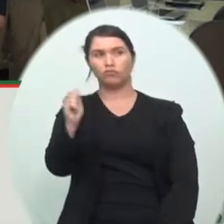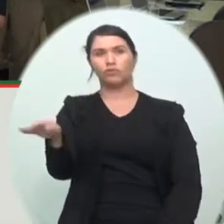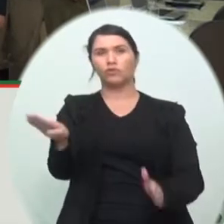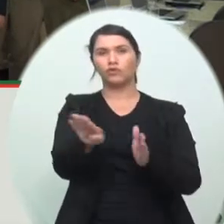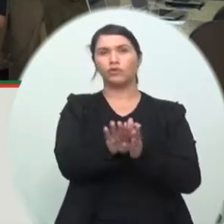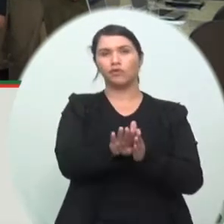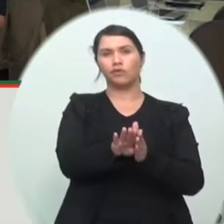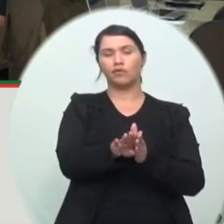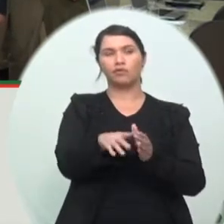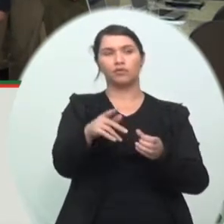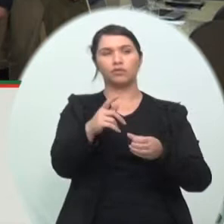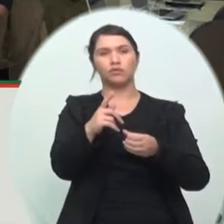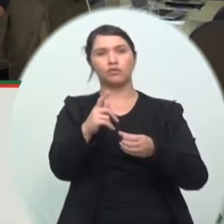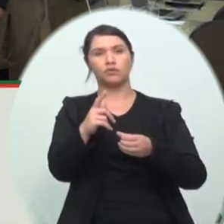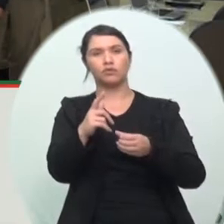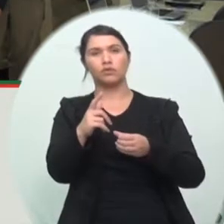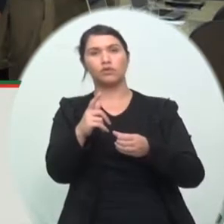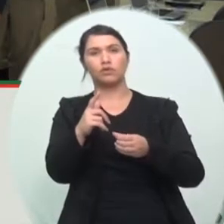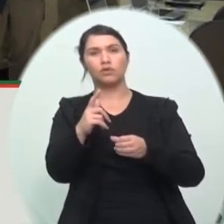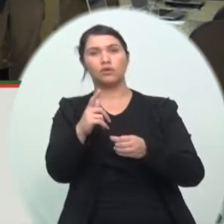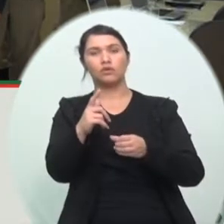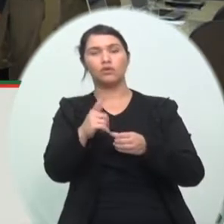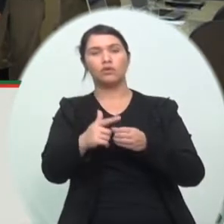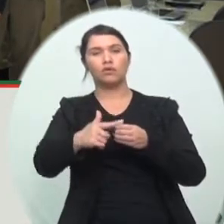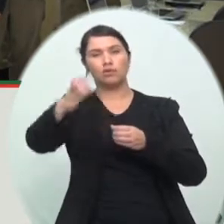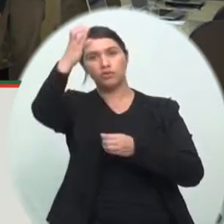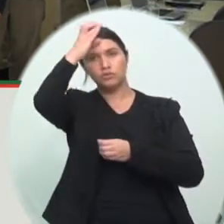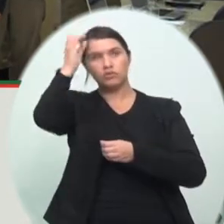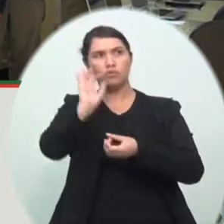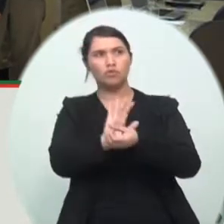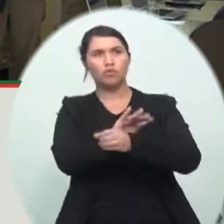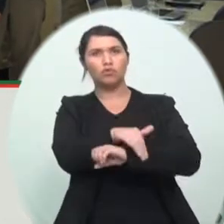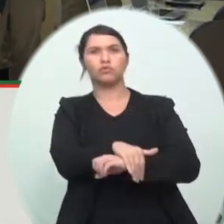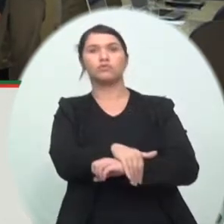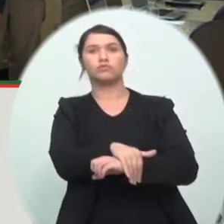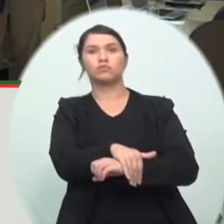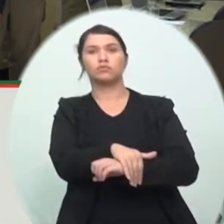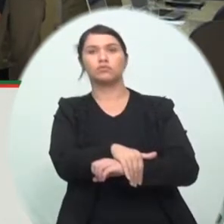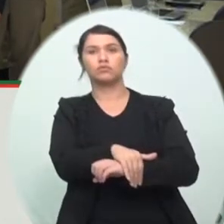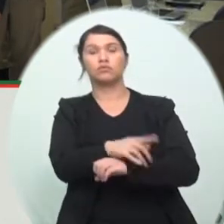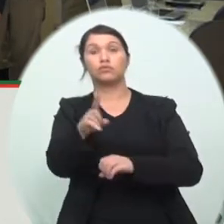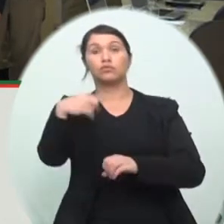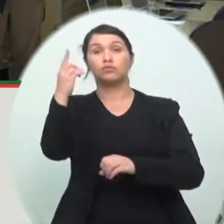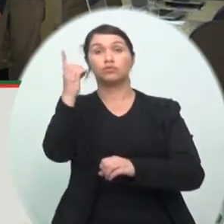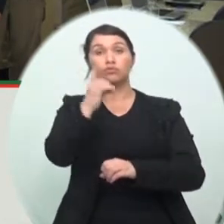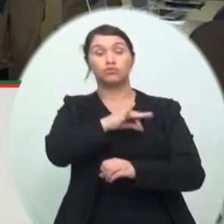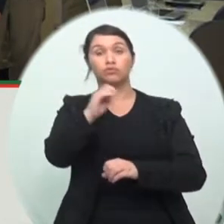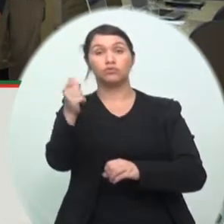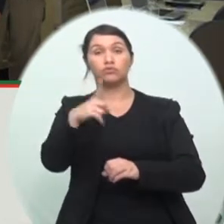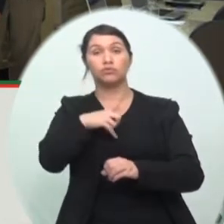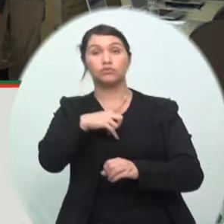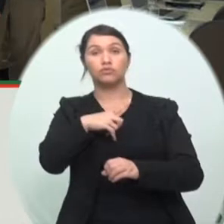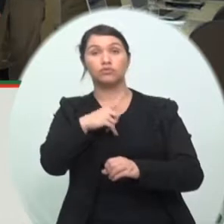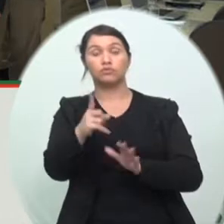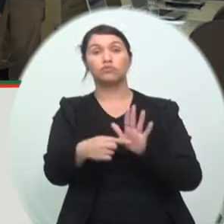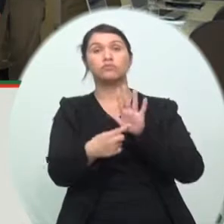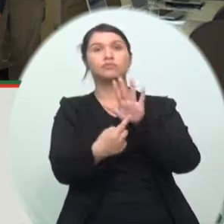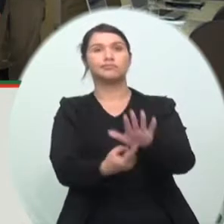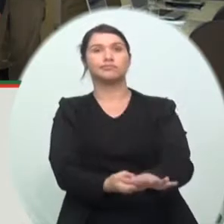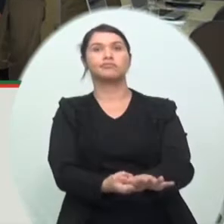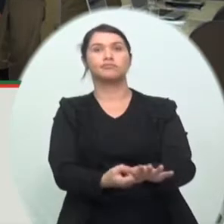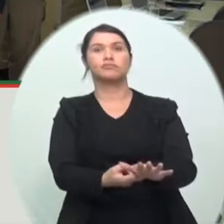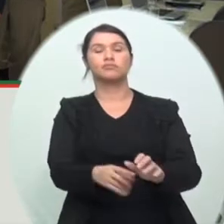no outro dia eu tinha que me apresentar na Praia do Rincão. A minha referência era o tenente Áureo. Eu fui na casa dele. E